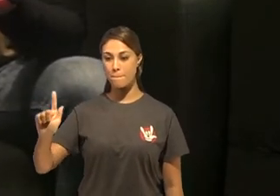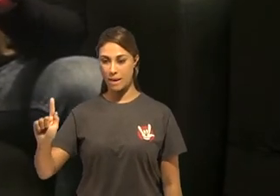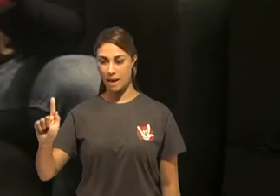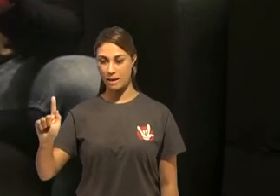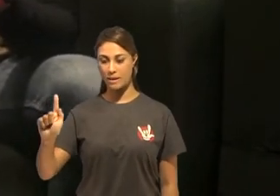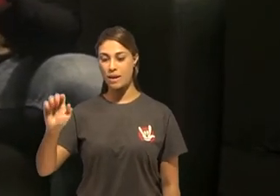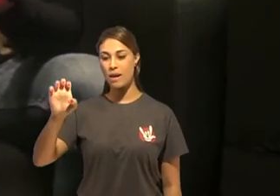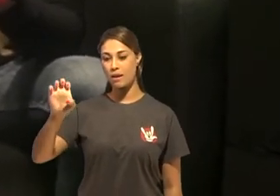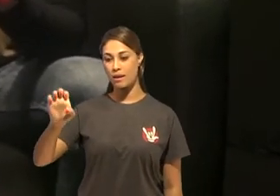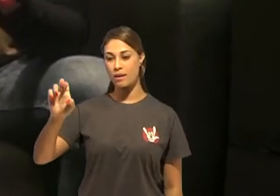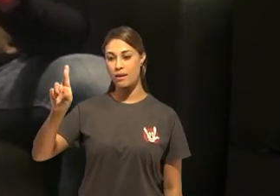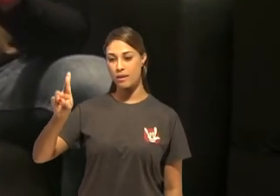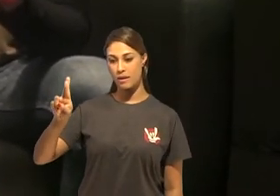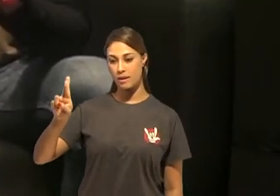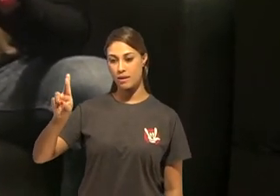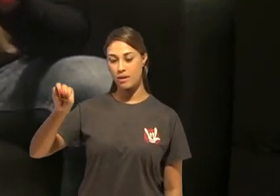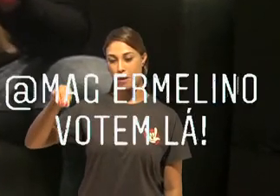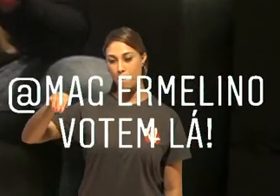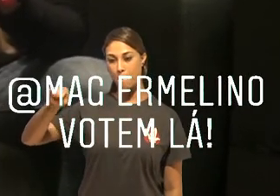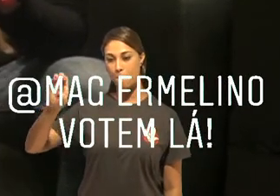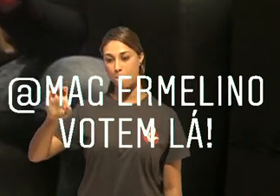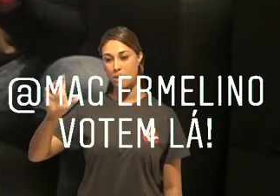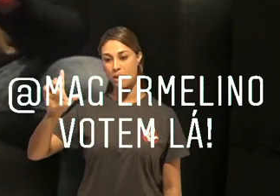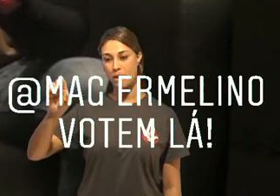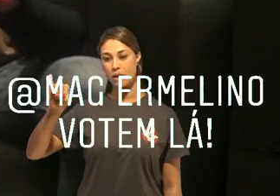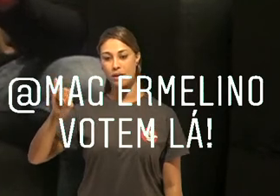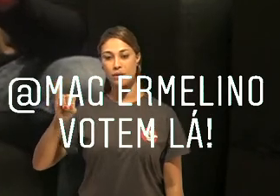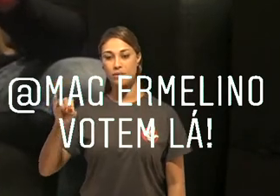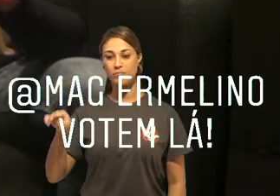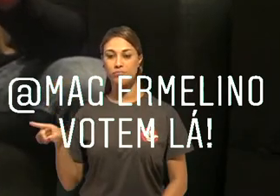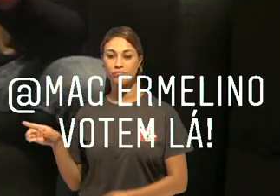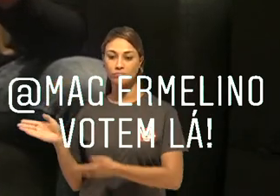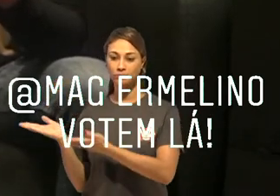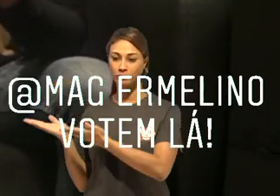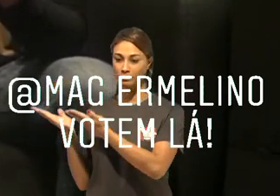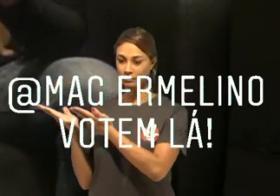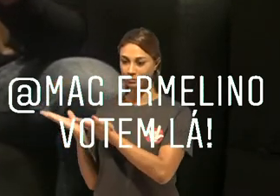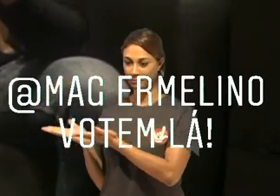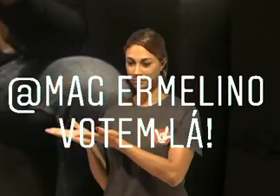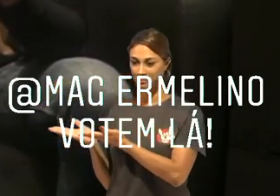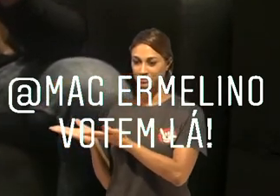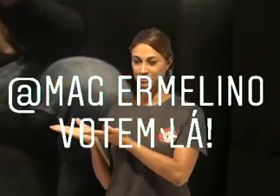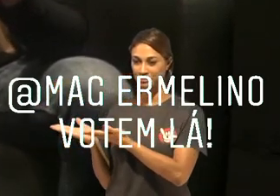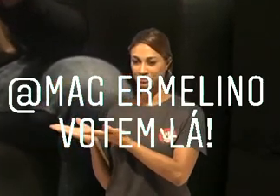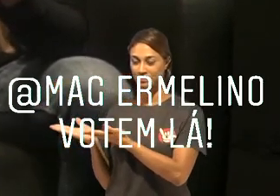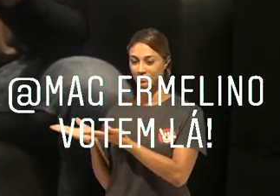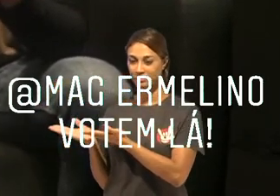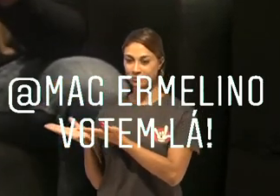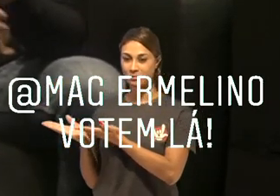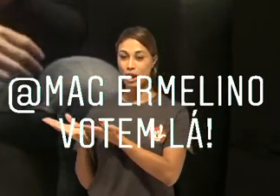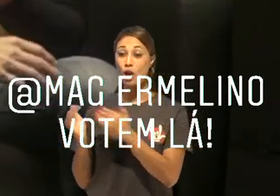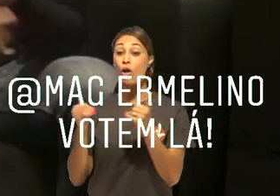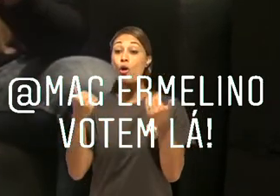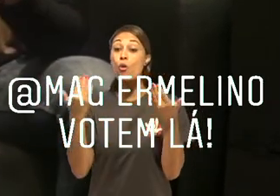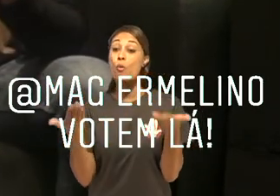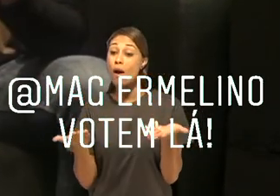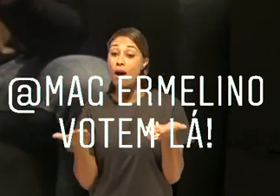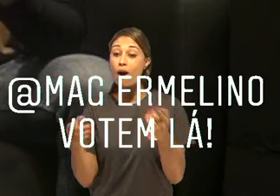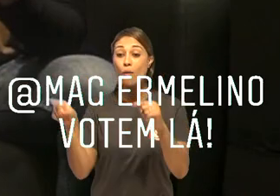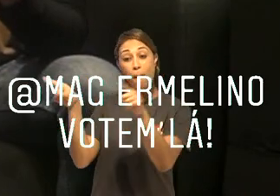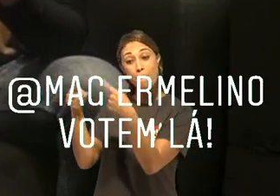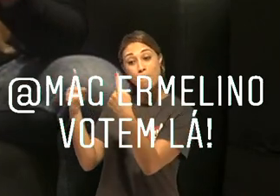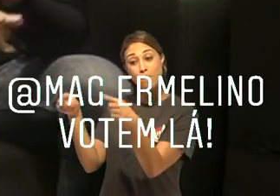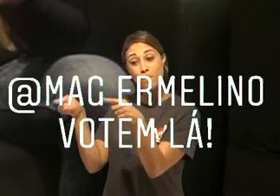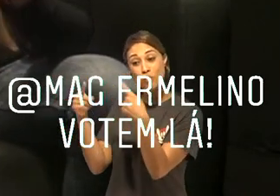lá, uma enquete a respeito de qual música mais já te marcou em nossos